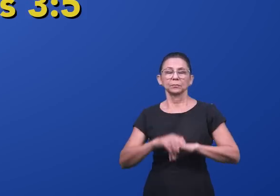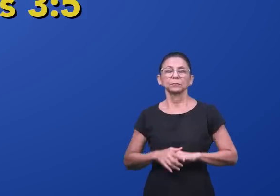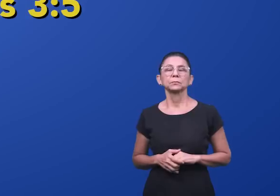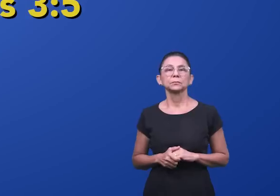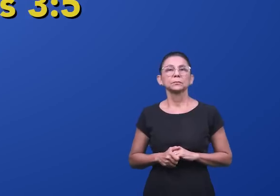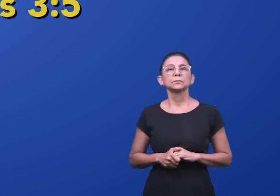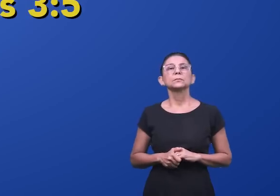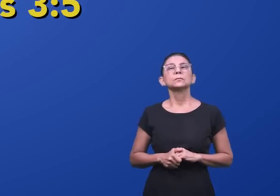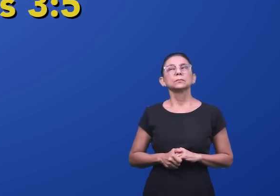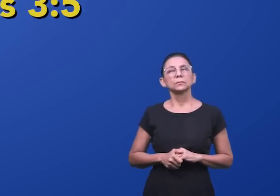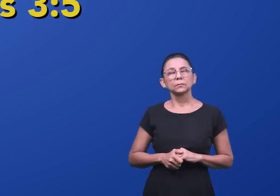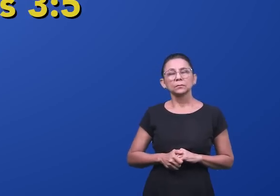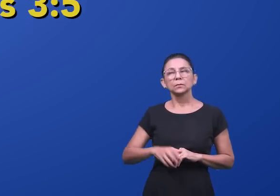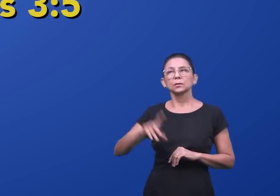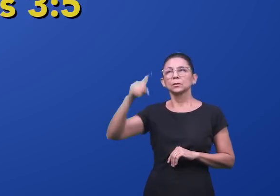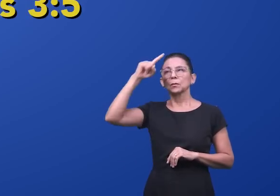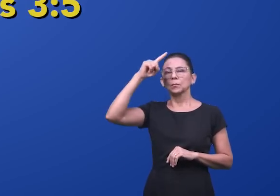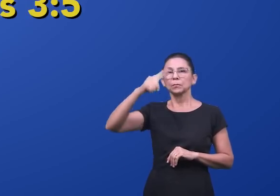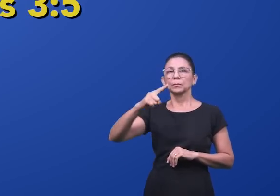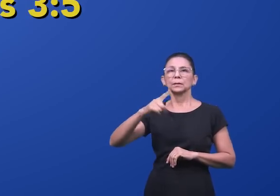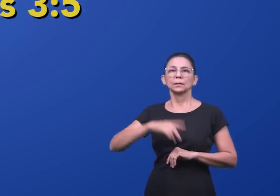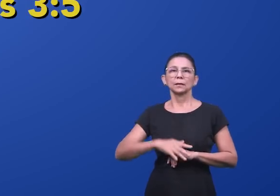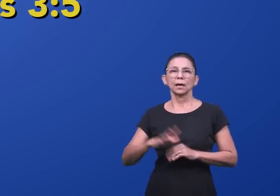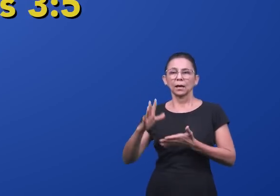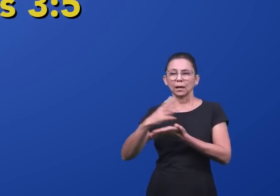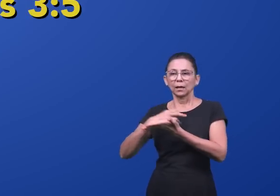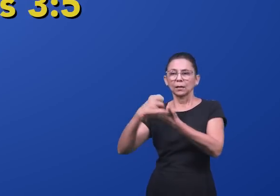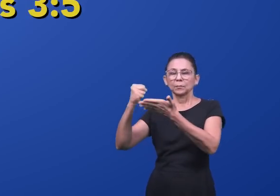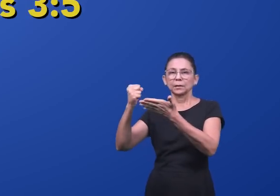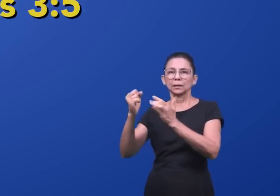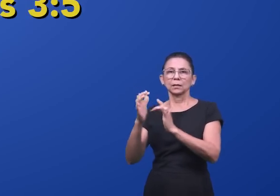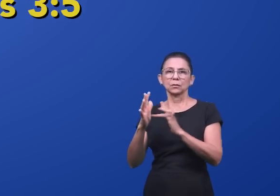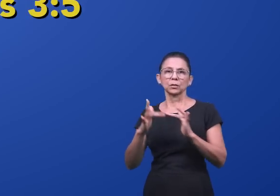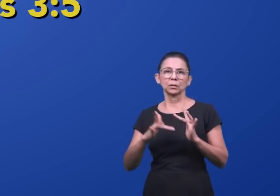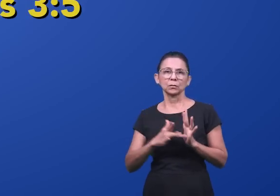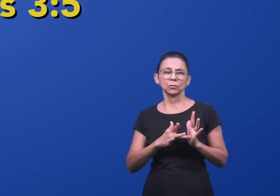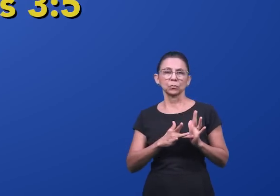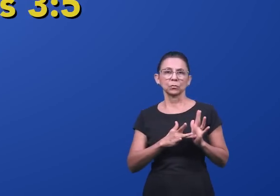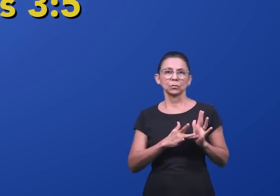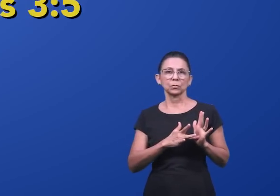tempo que o Pai autorizar e ele virá nos buscar com poder e glória e nos levar